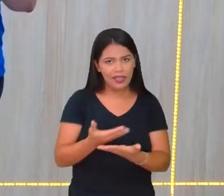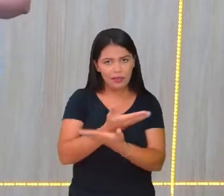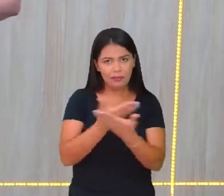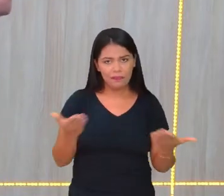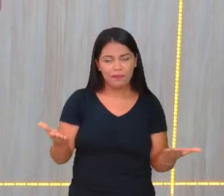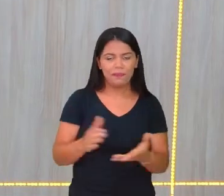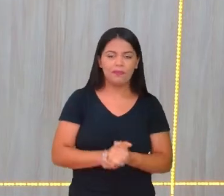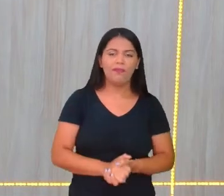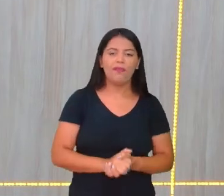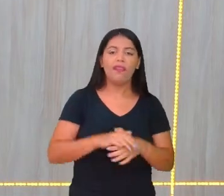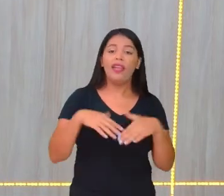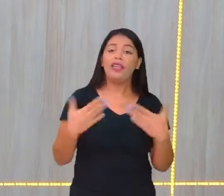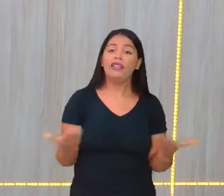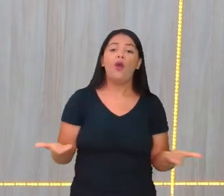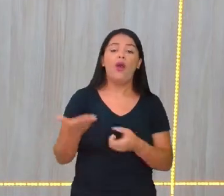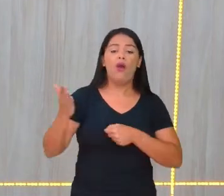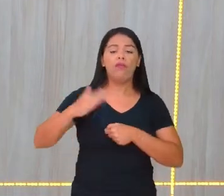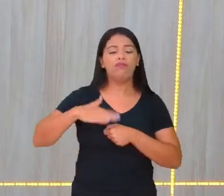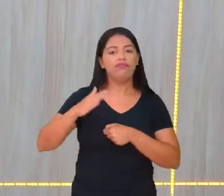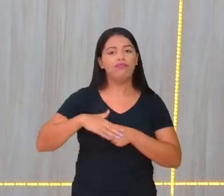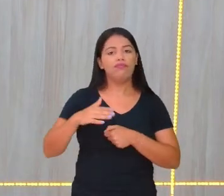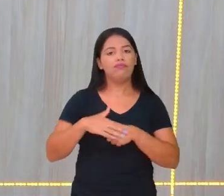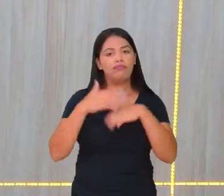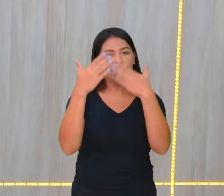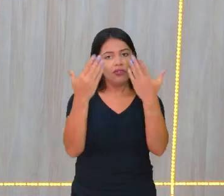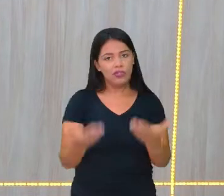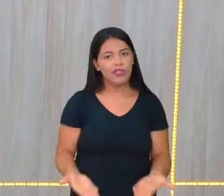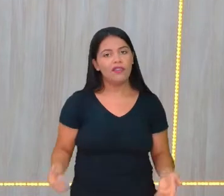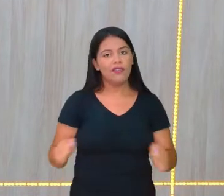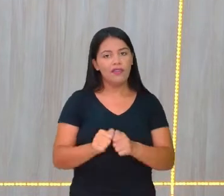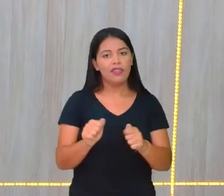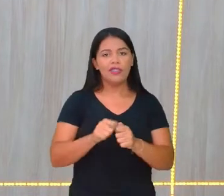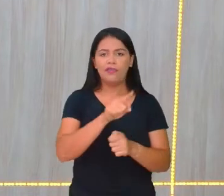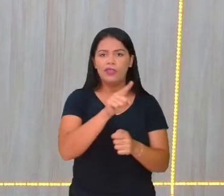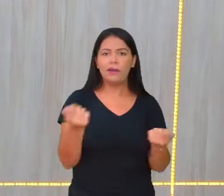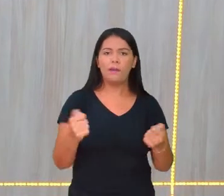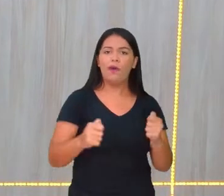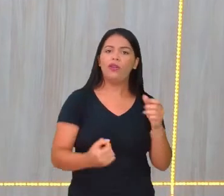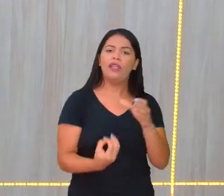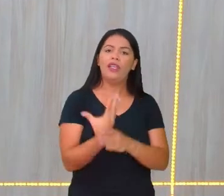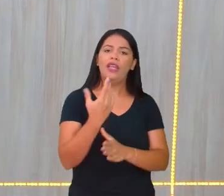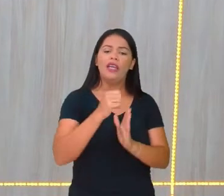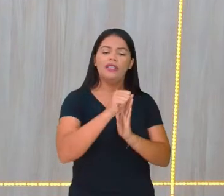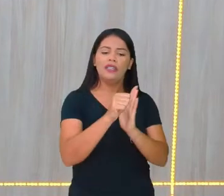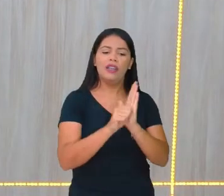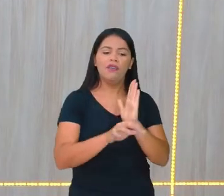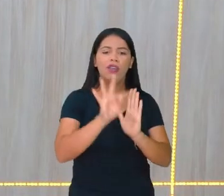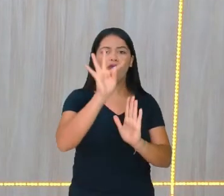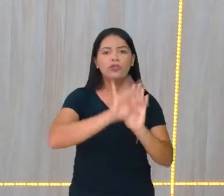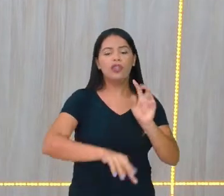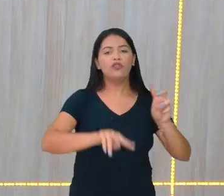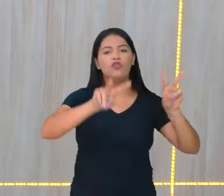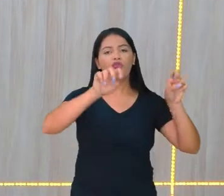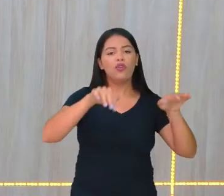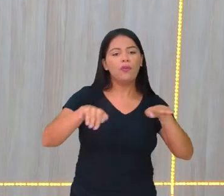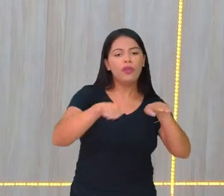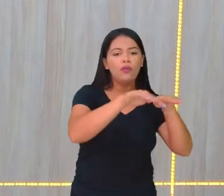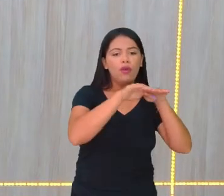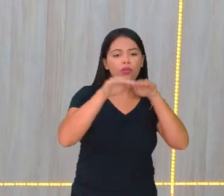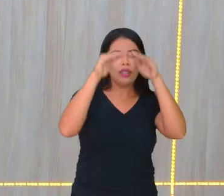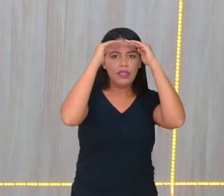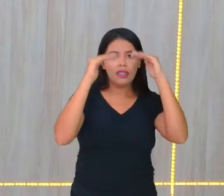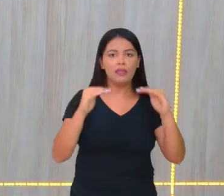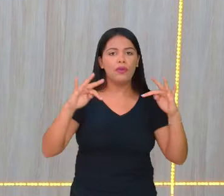das citações da aula, não é? Desenvolva um texto sobre igualdade e respeito para todos e mostre à sua professora,